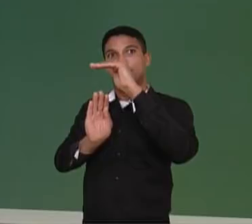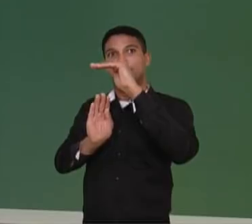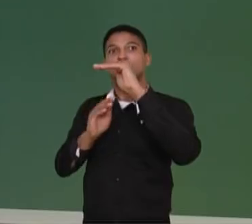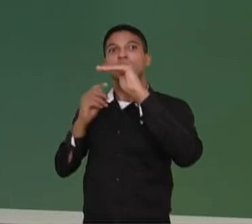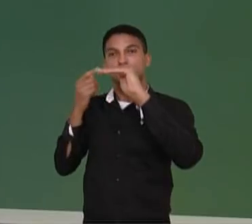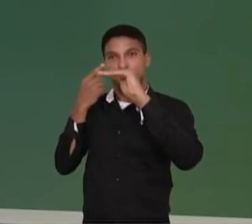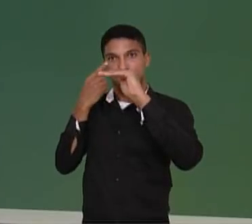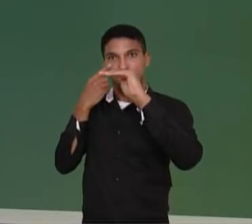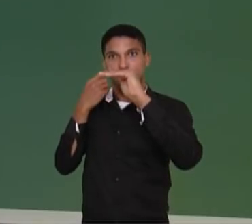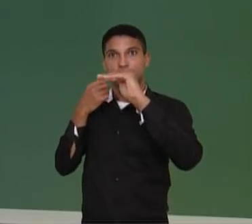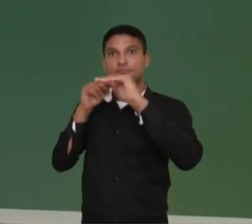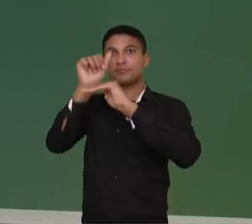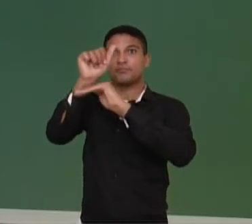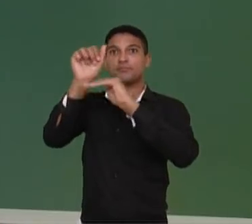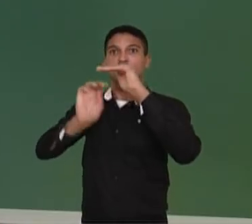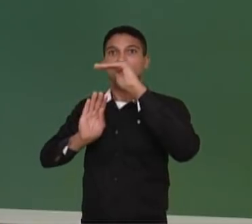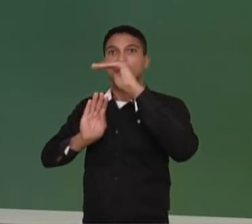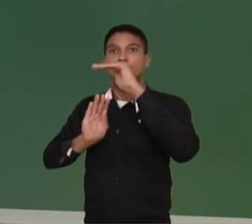sobre B.